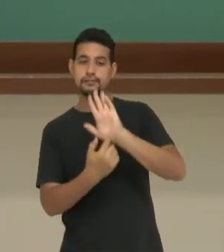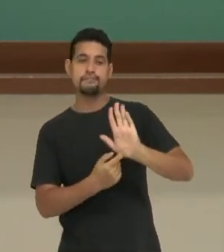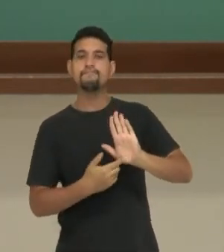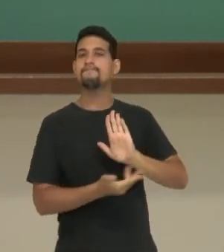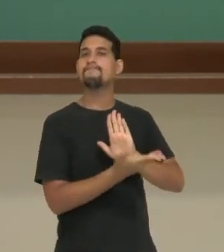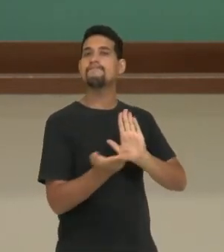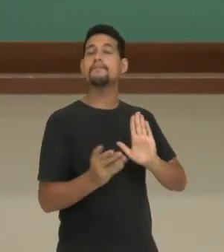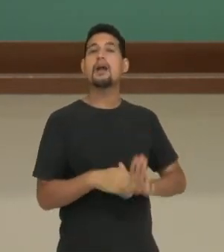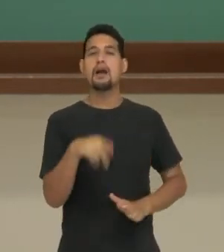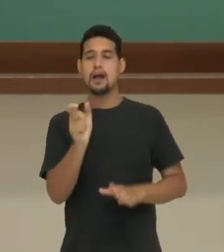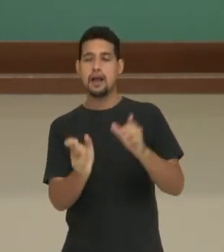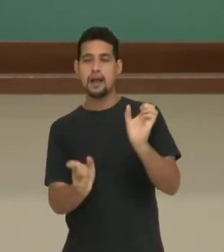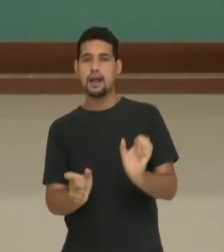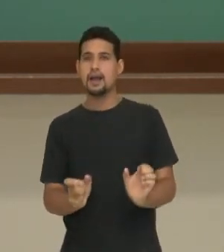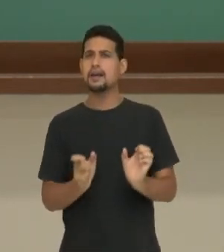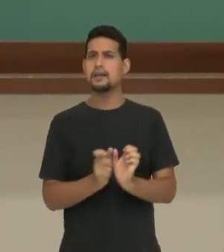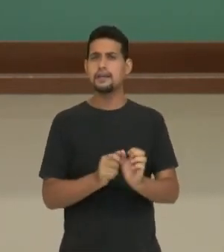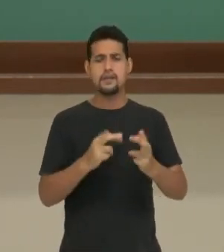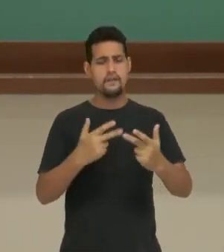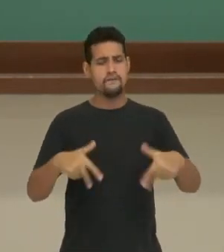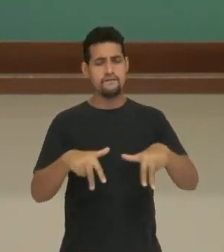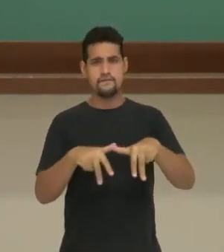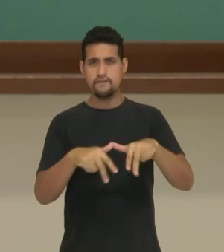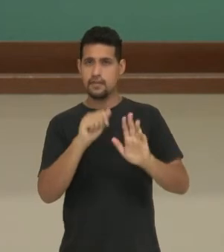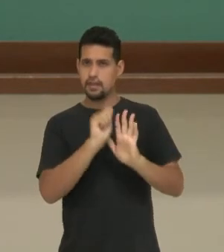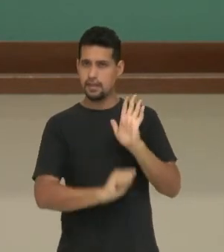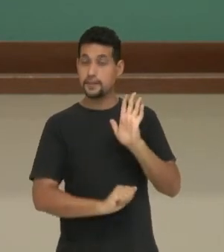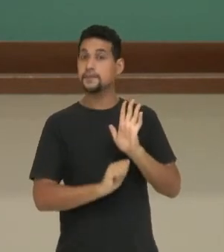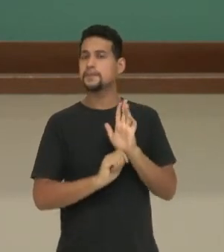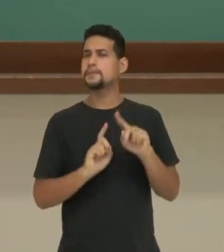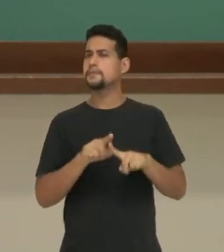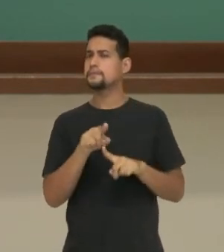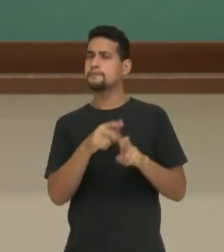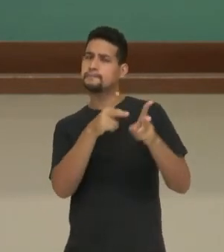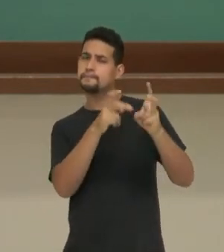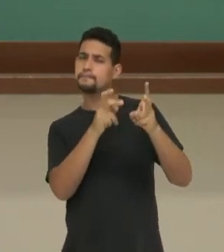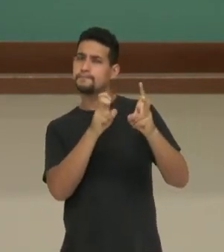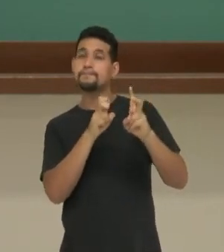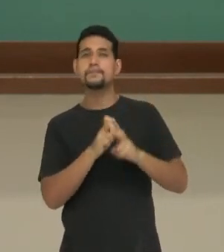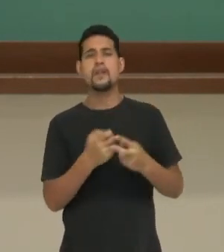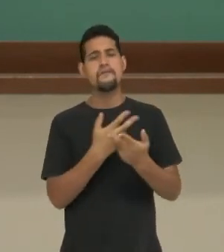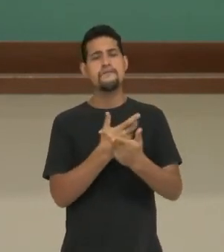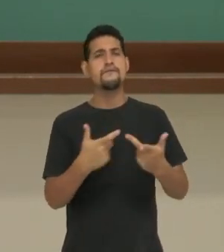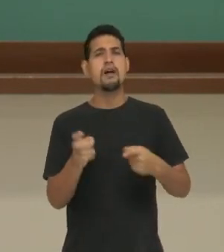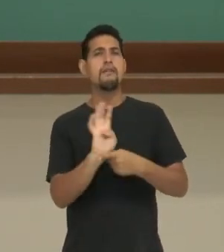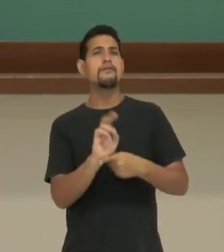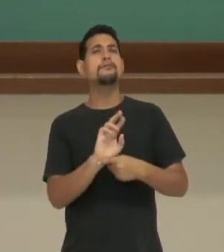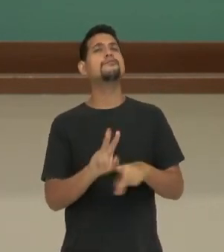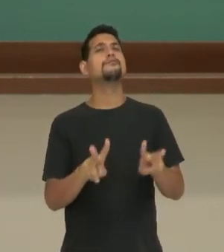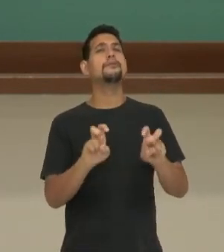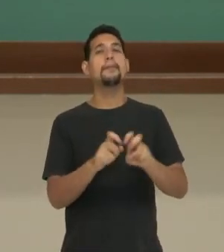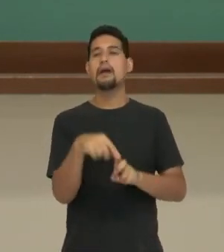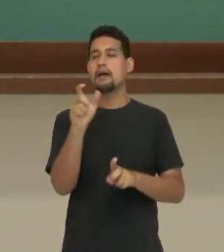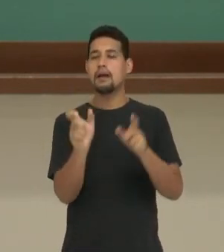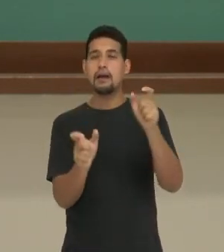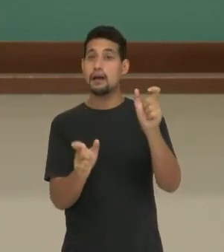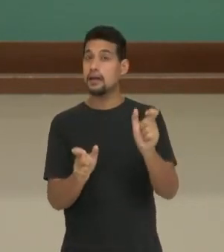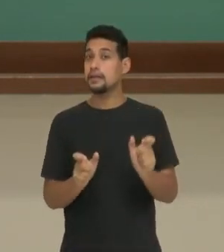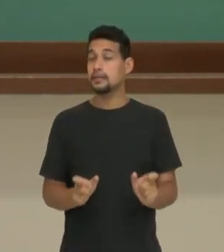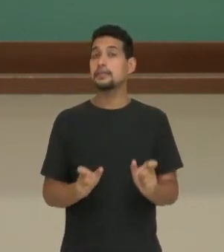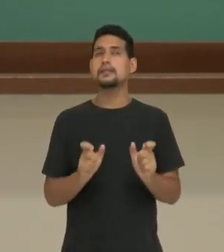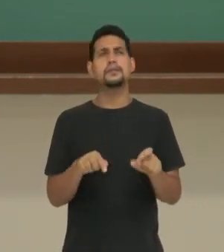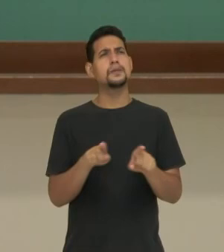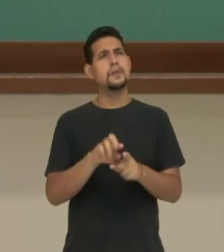as características dos gêneros textuais, né? Então vocês encontrarão lá vídeos sobre as características do gênero